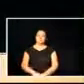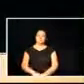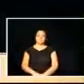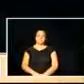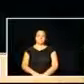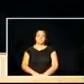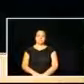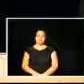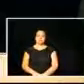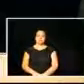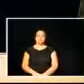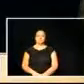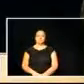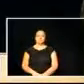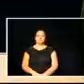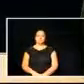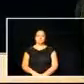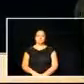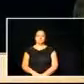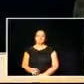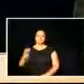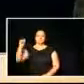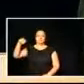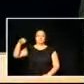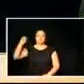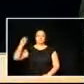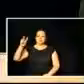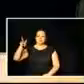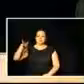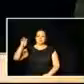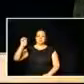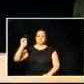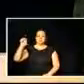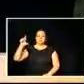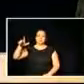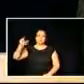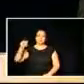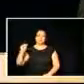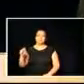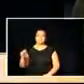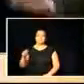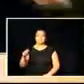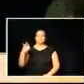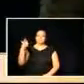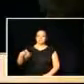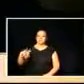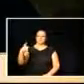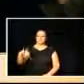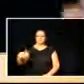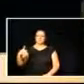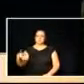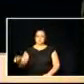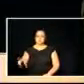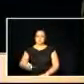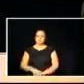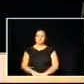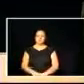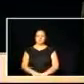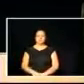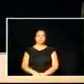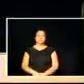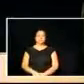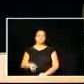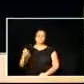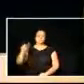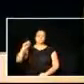vai se repetir ano que vem. Novamente, faz a reposição da inflação para a Câmara, faz o aumento para o servidor público da